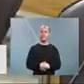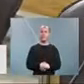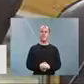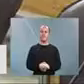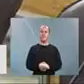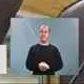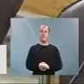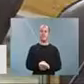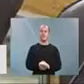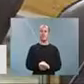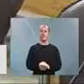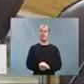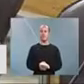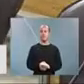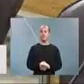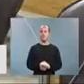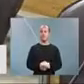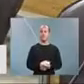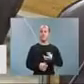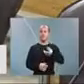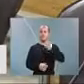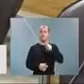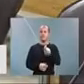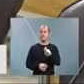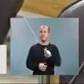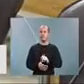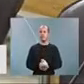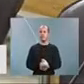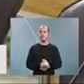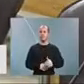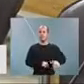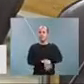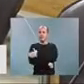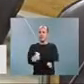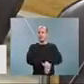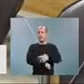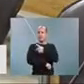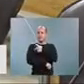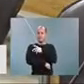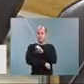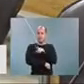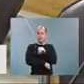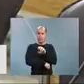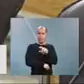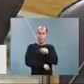e me deparei com a estrada entre Pedro Avelino e Afonso